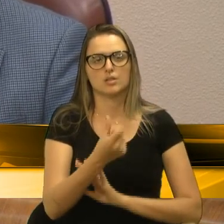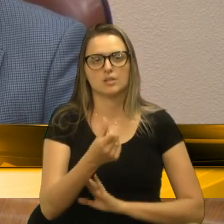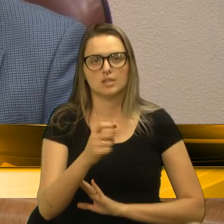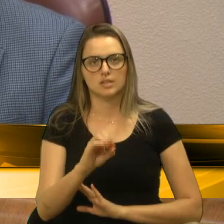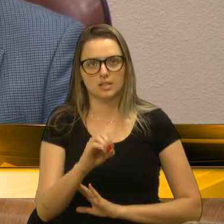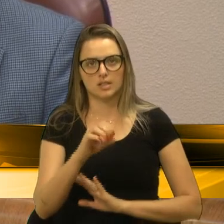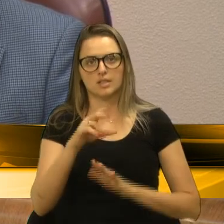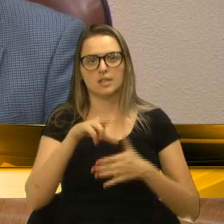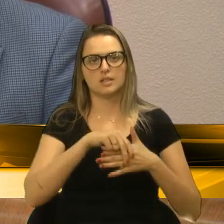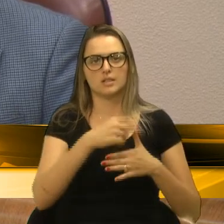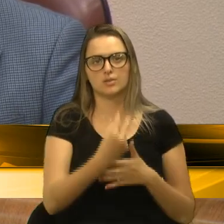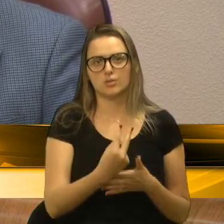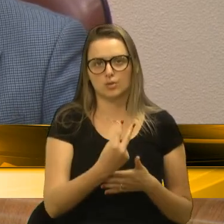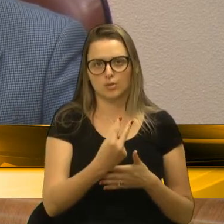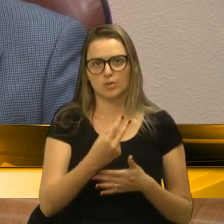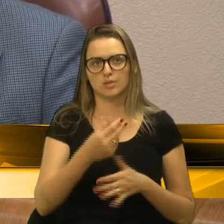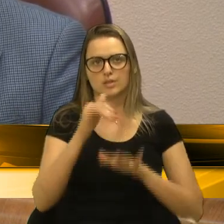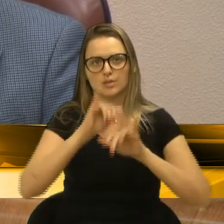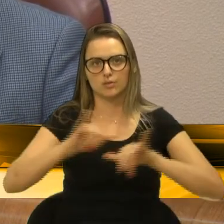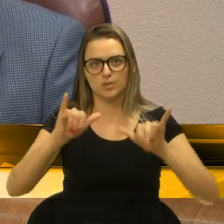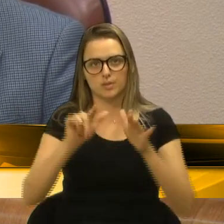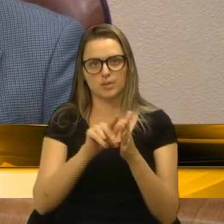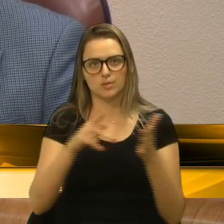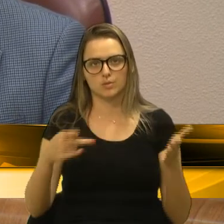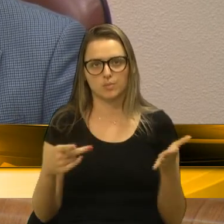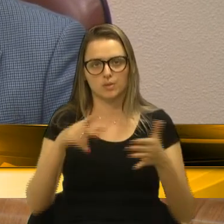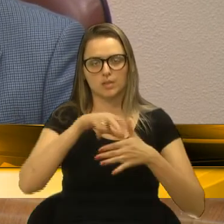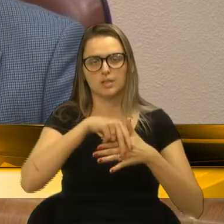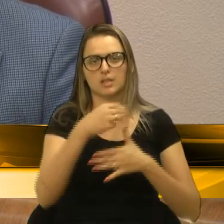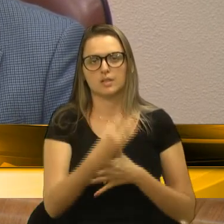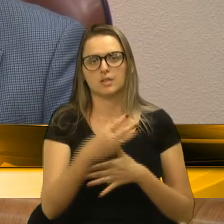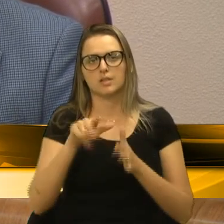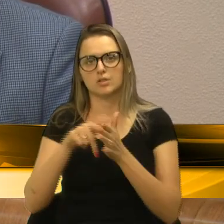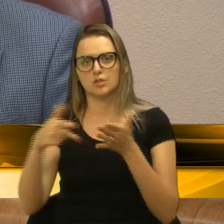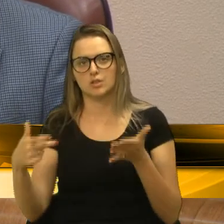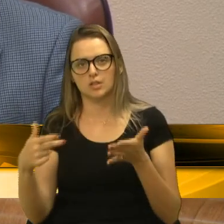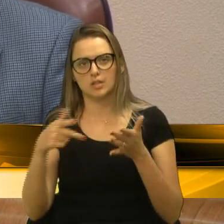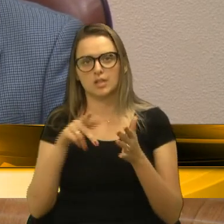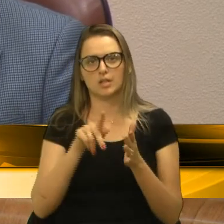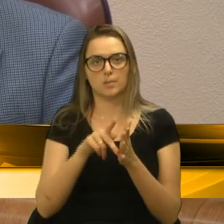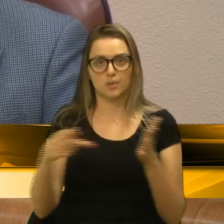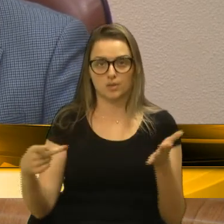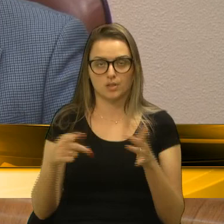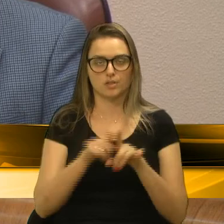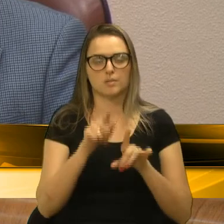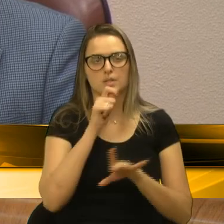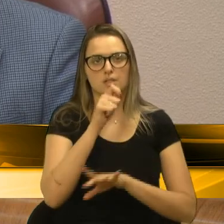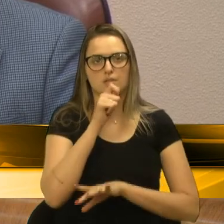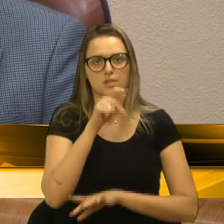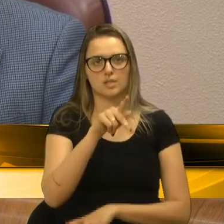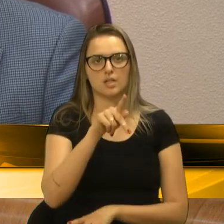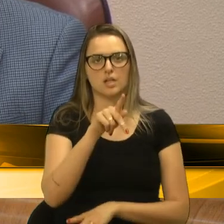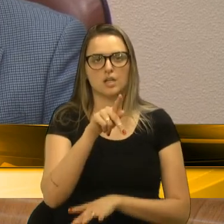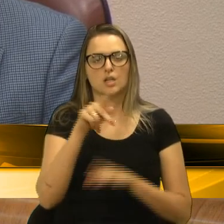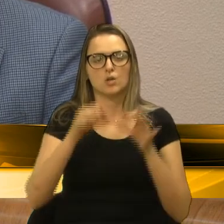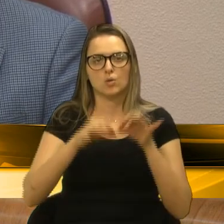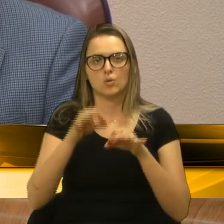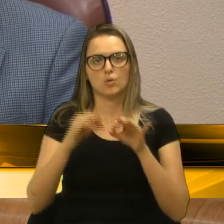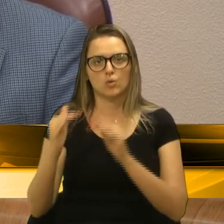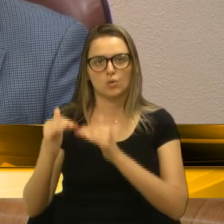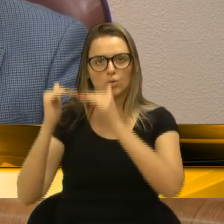201/67, anexo 2, notícia Jornal Pioneiro, anexo 3, notícia Jornal Pioneiro, entrevista com a promotora doutora Fernanda